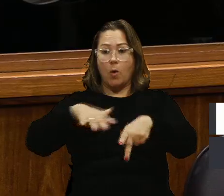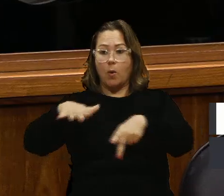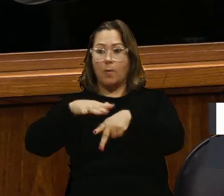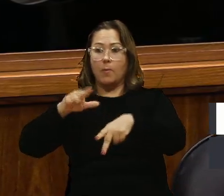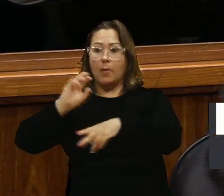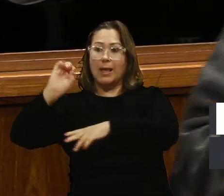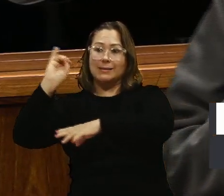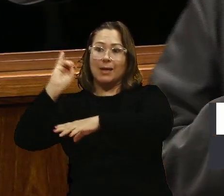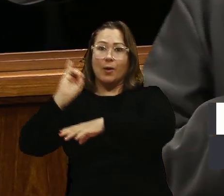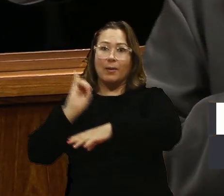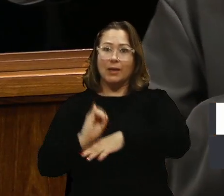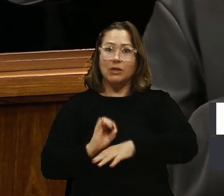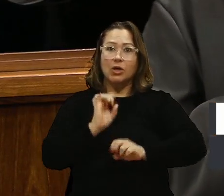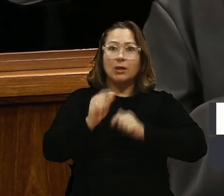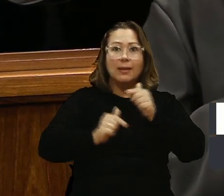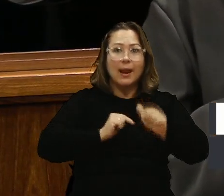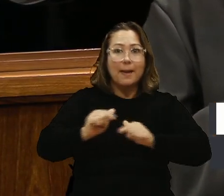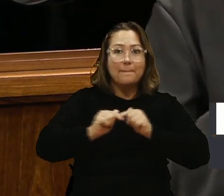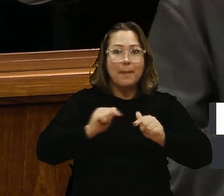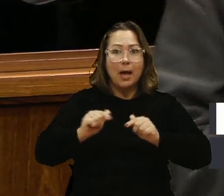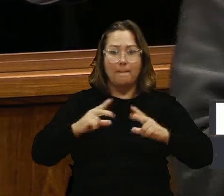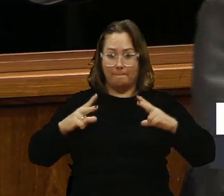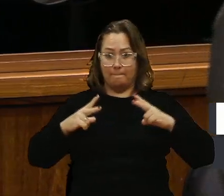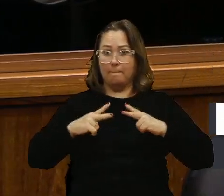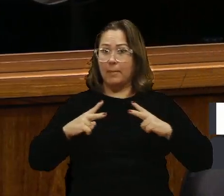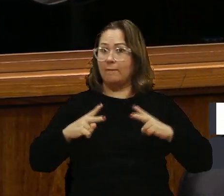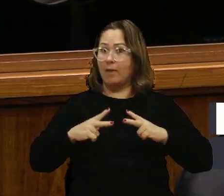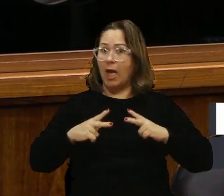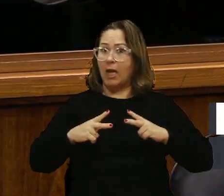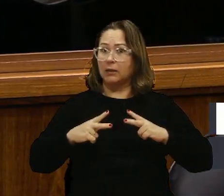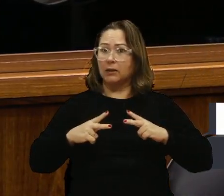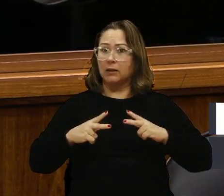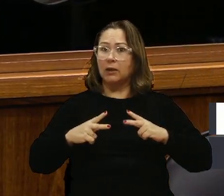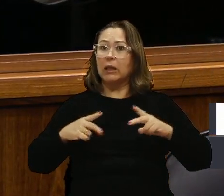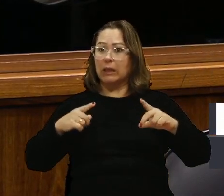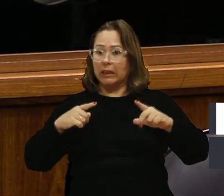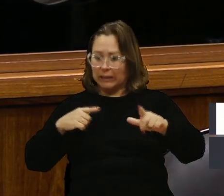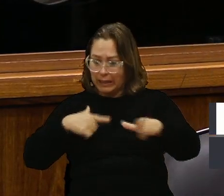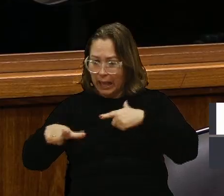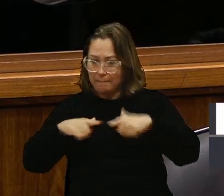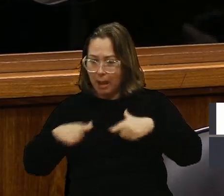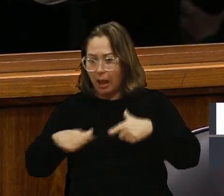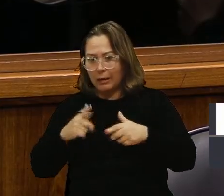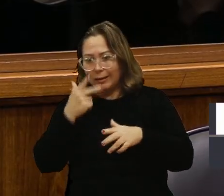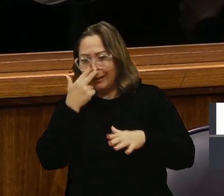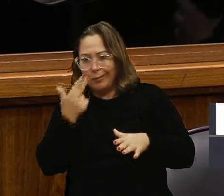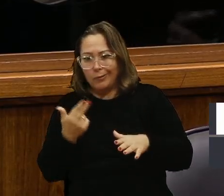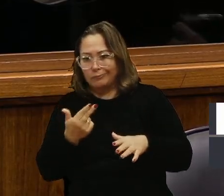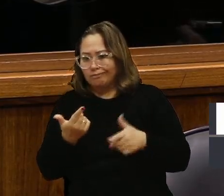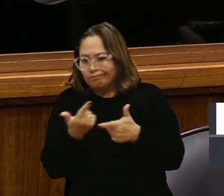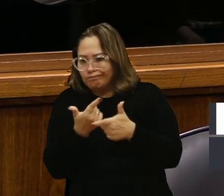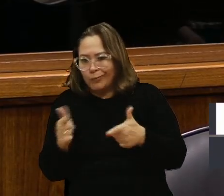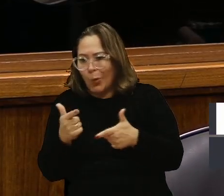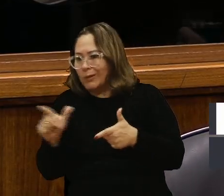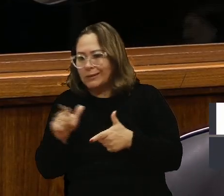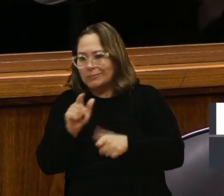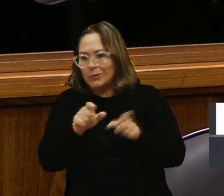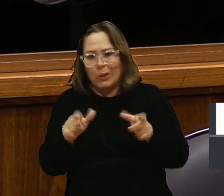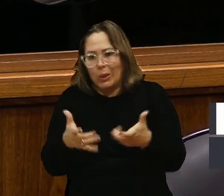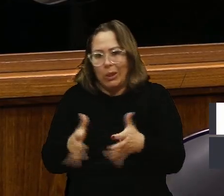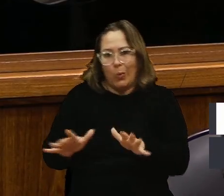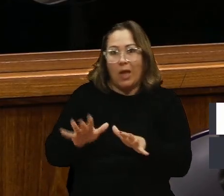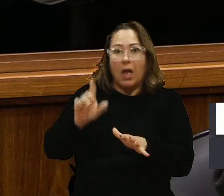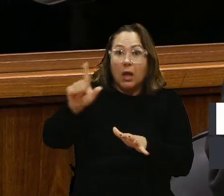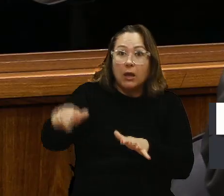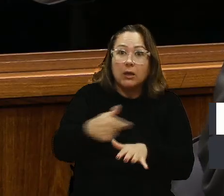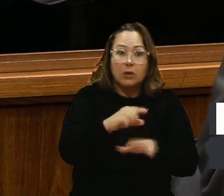só trabalhe na iniciativa privada e nos empregos precarizados. É isso que a Câmara da